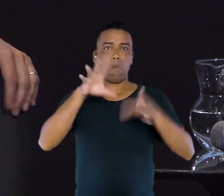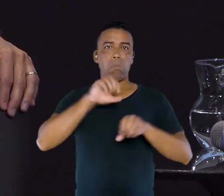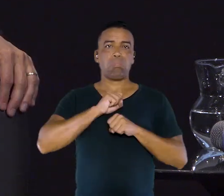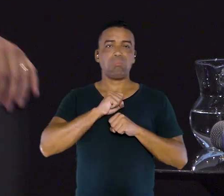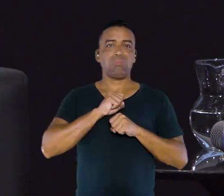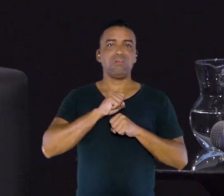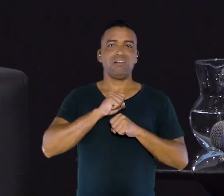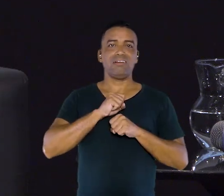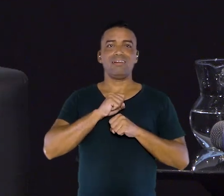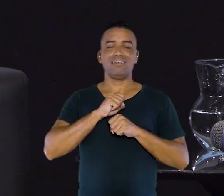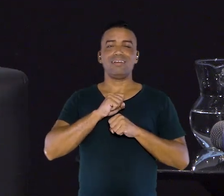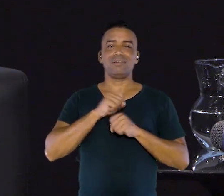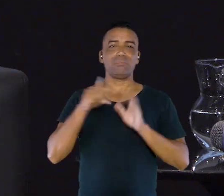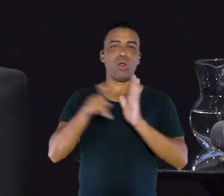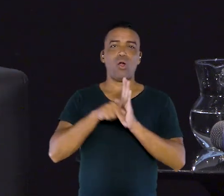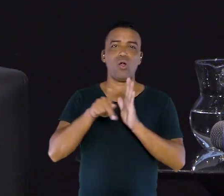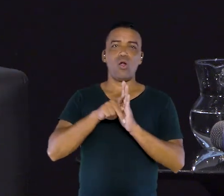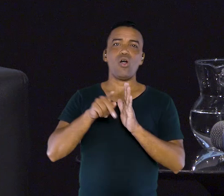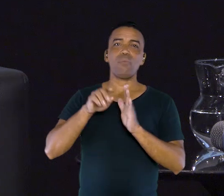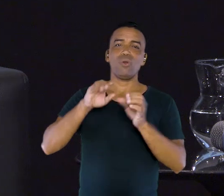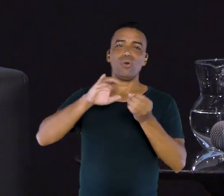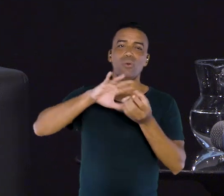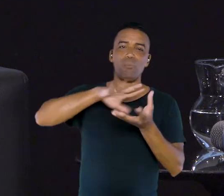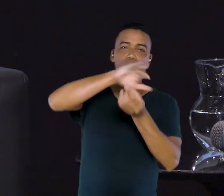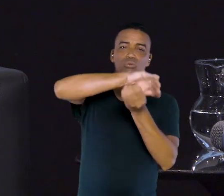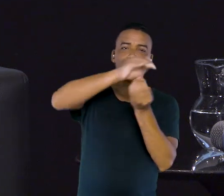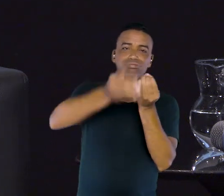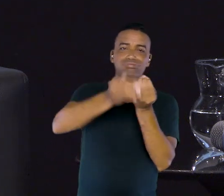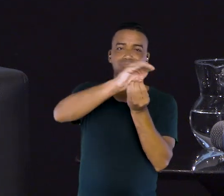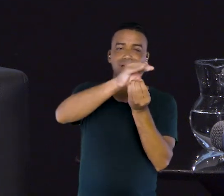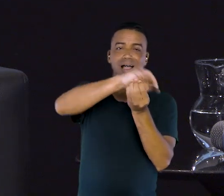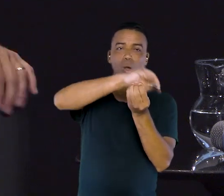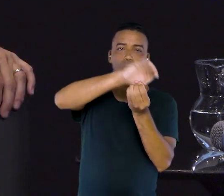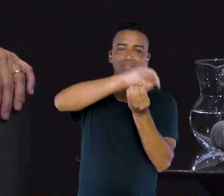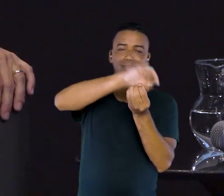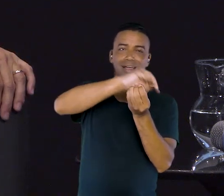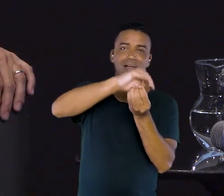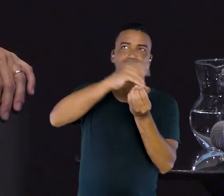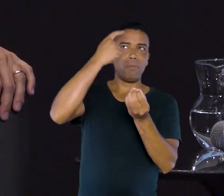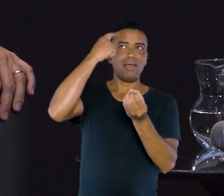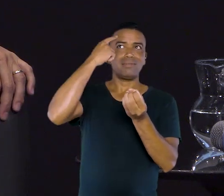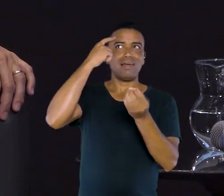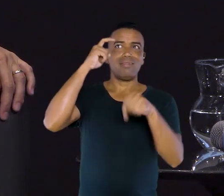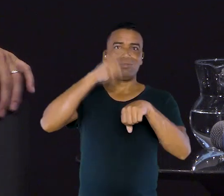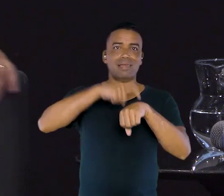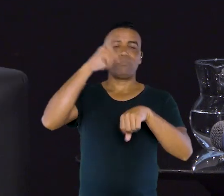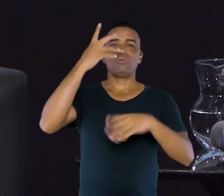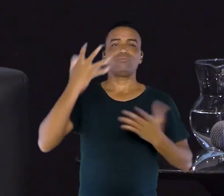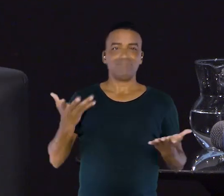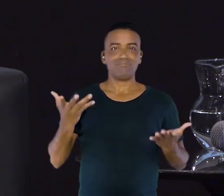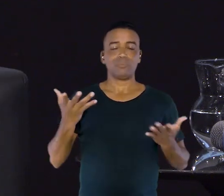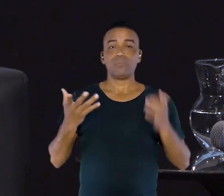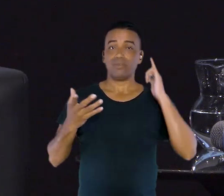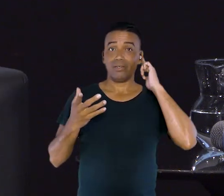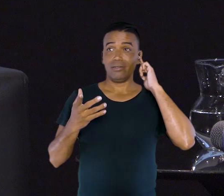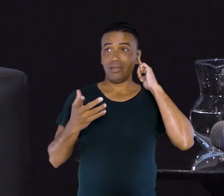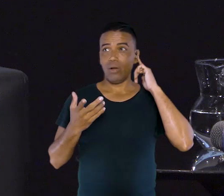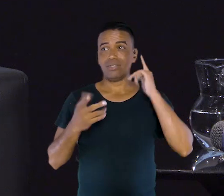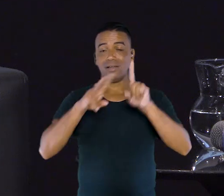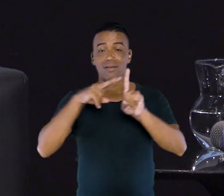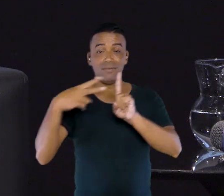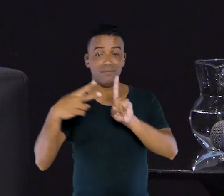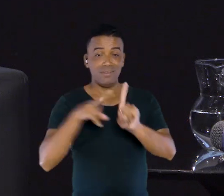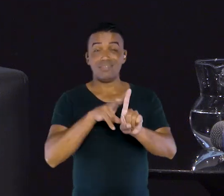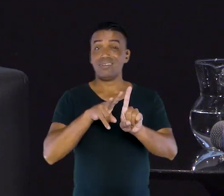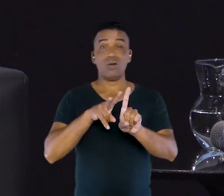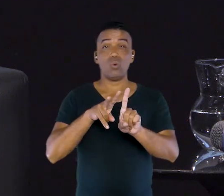naturalizada nas ontologias ocidentais, mas ela não é natural, né? É mais uma maneira de pensar a temporalidade. Mas